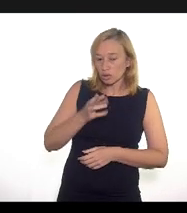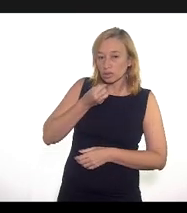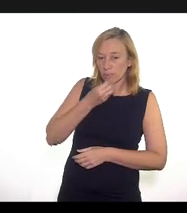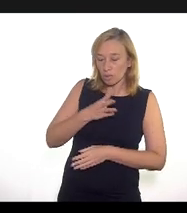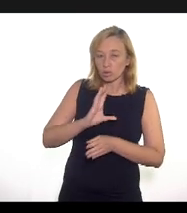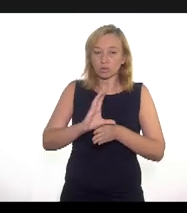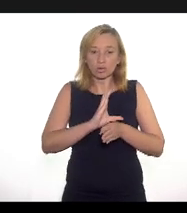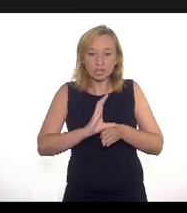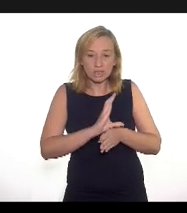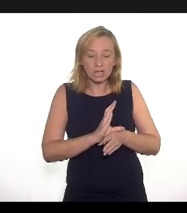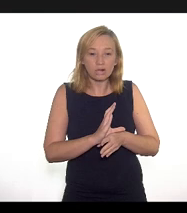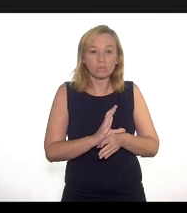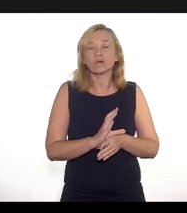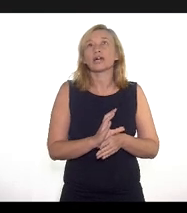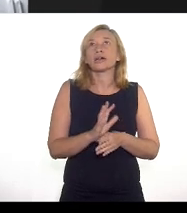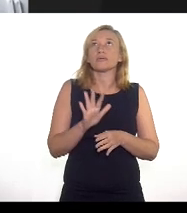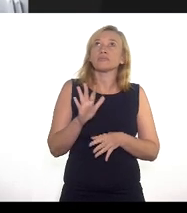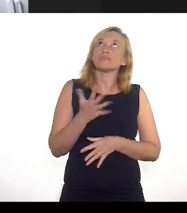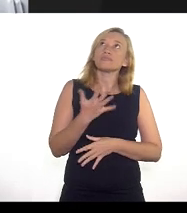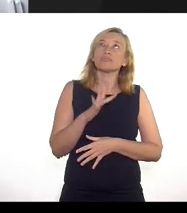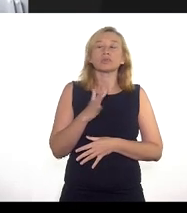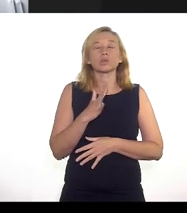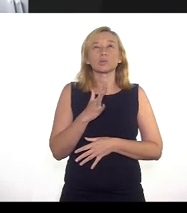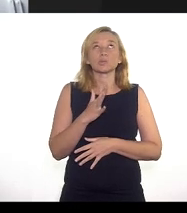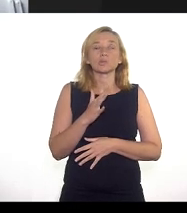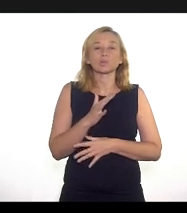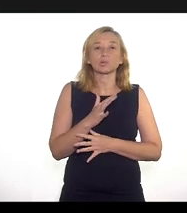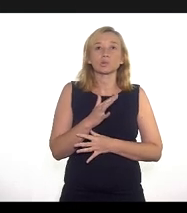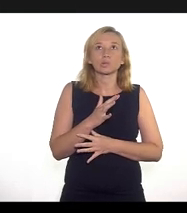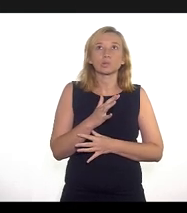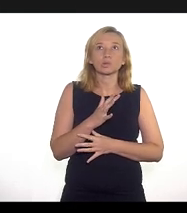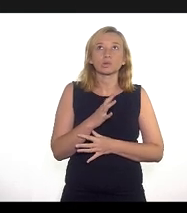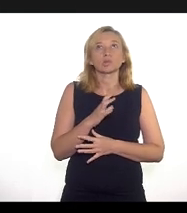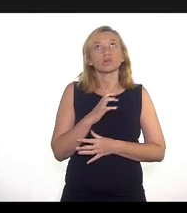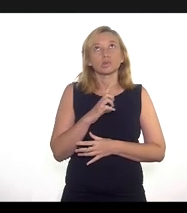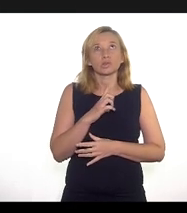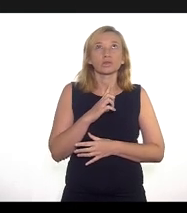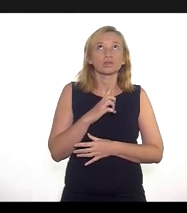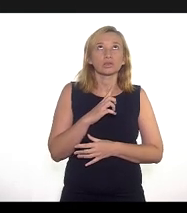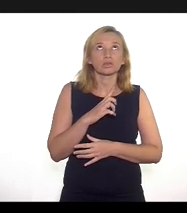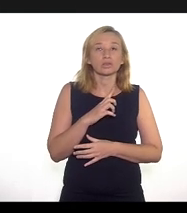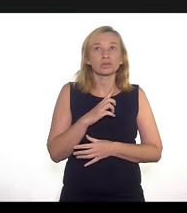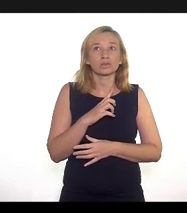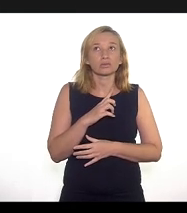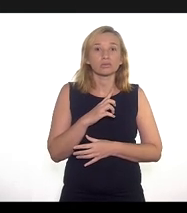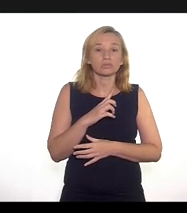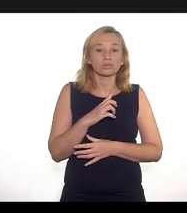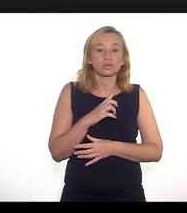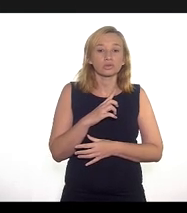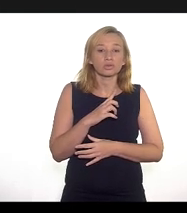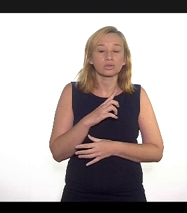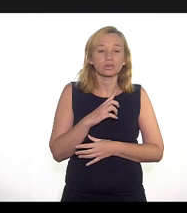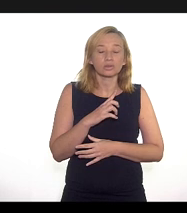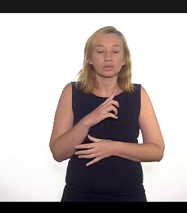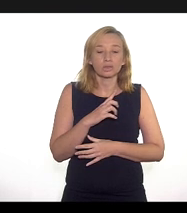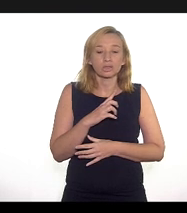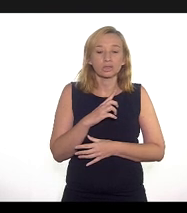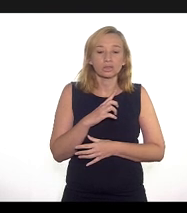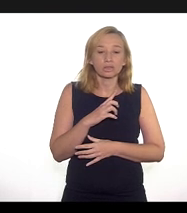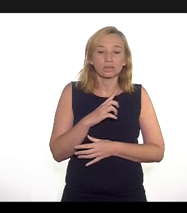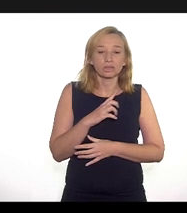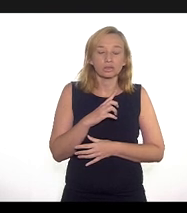e, em média, a gente tem aí um déficit prático, né,